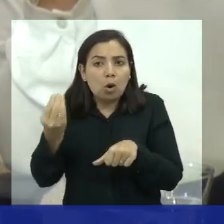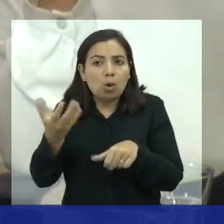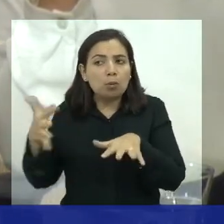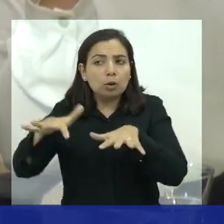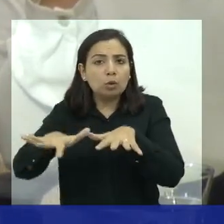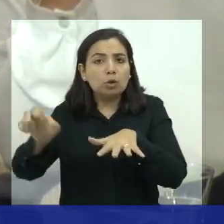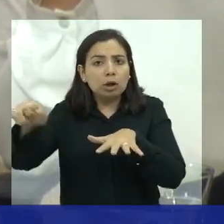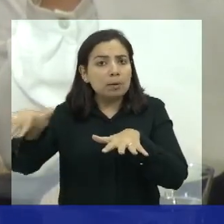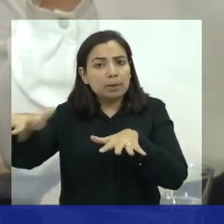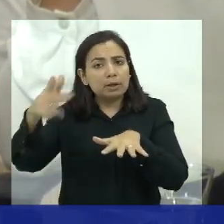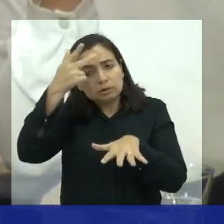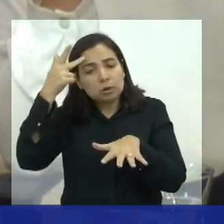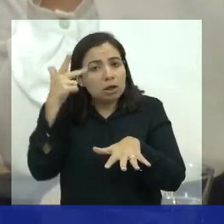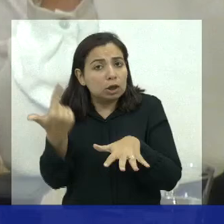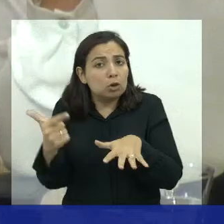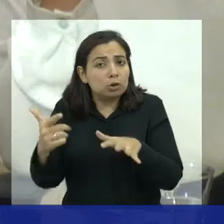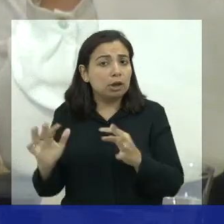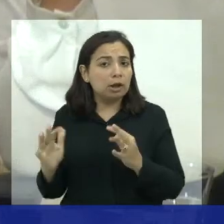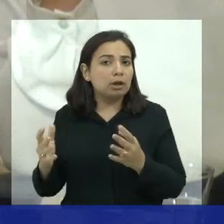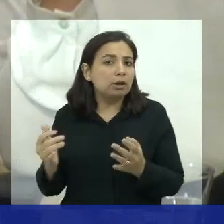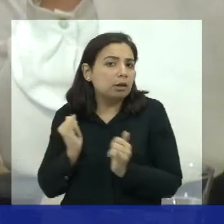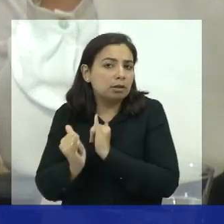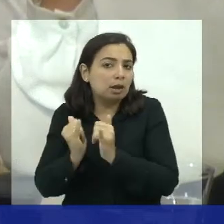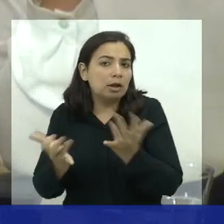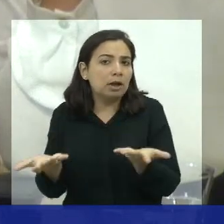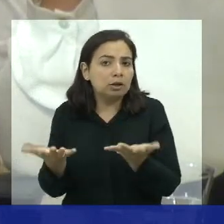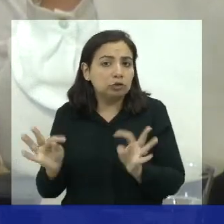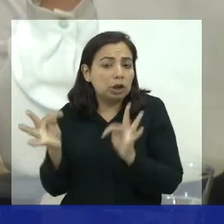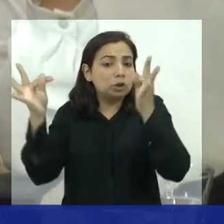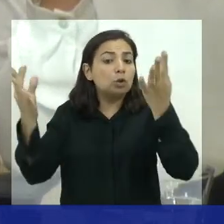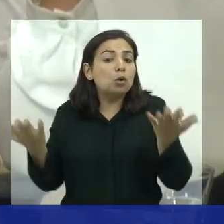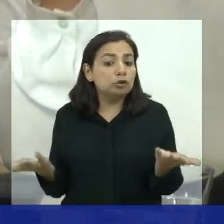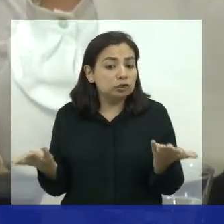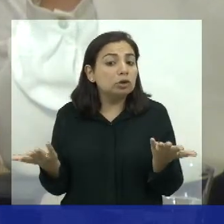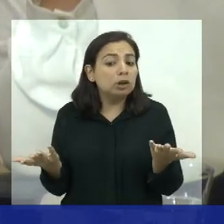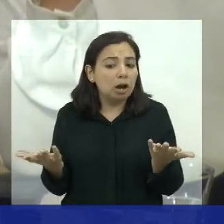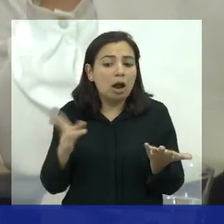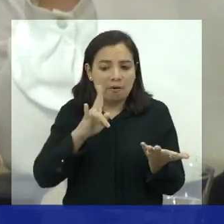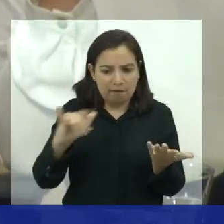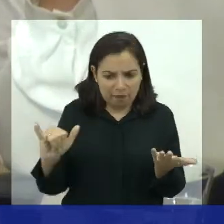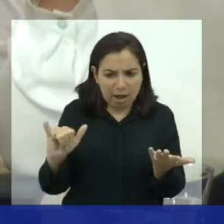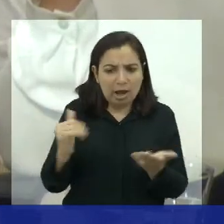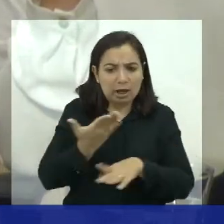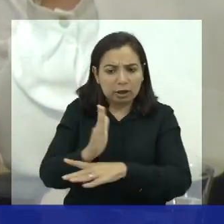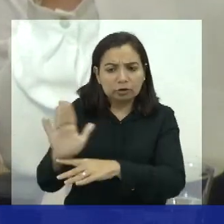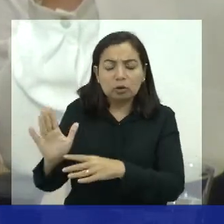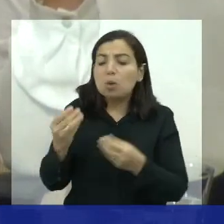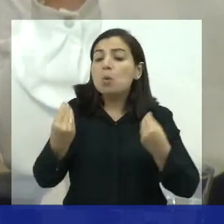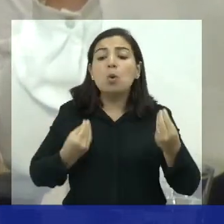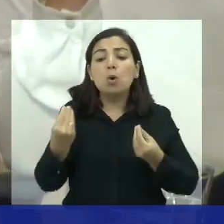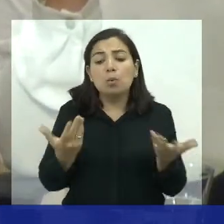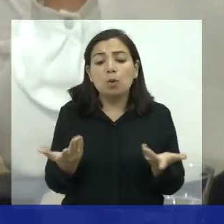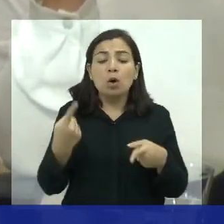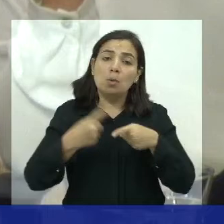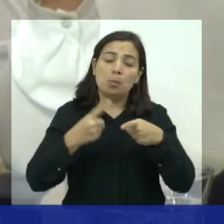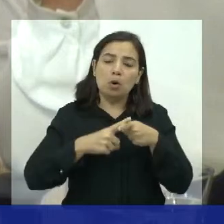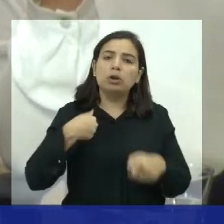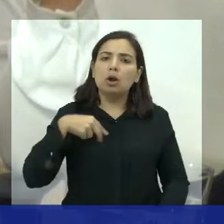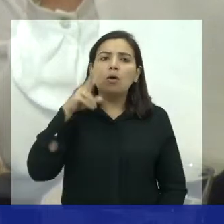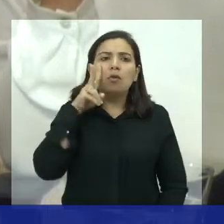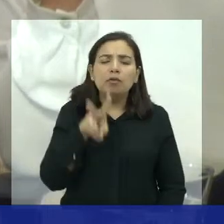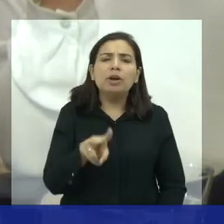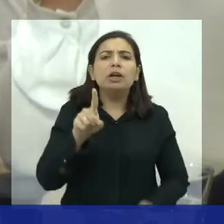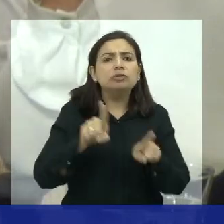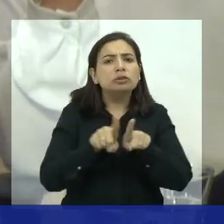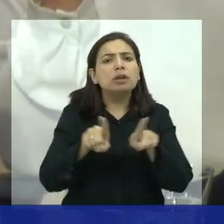ter acesso e disponibilizar, né? Porque eu vejo... Pronto, só um minuto. Porque eu vejo muito